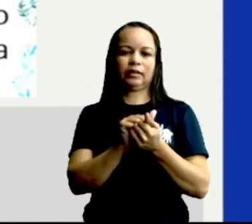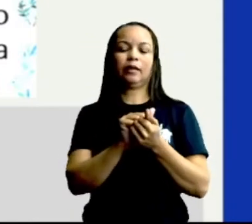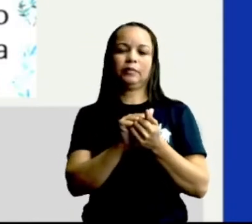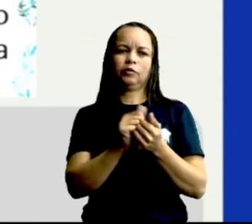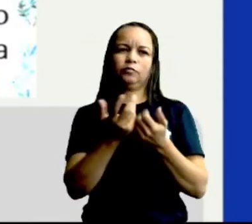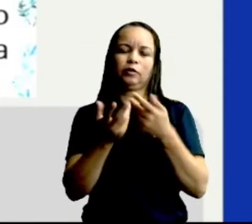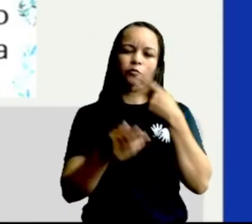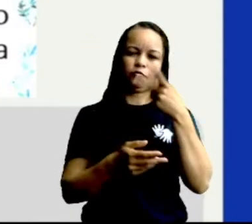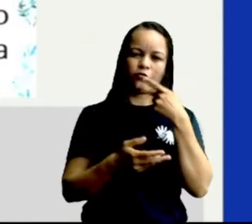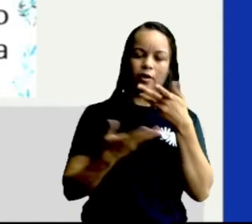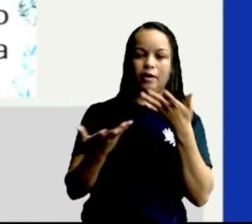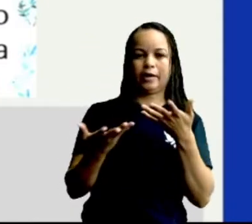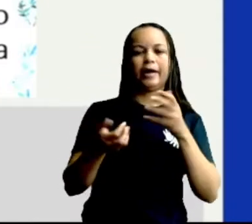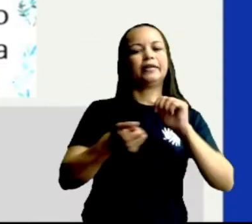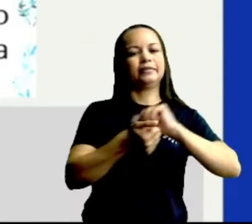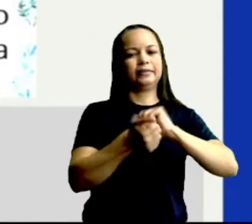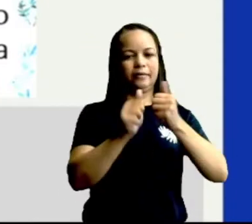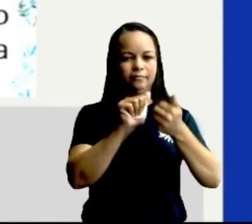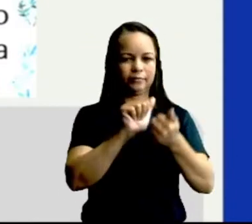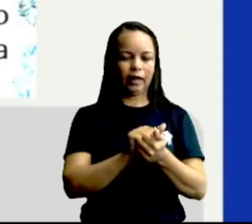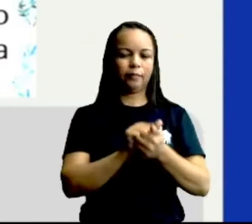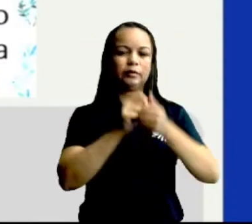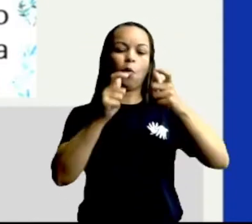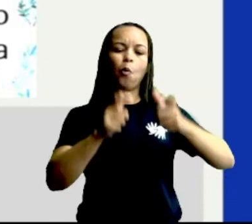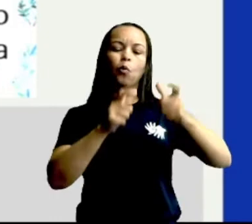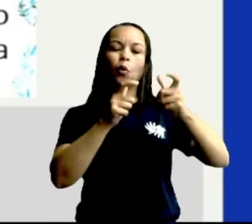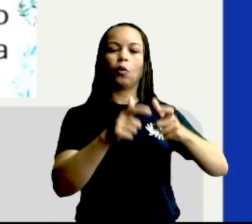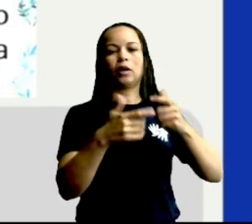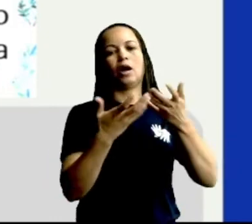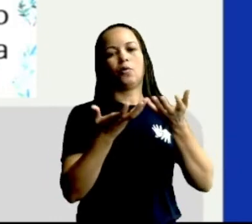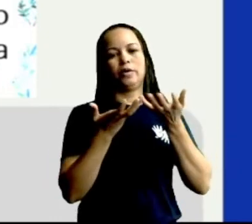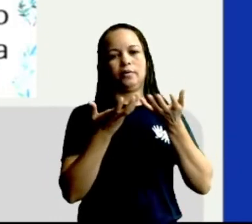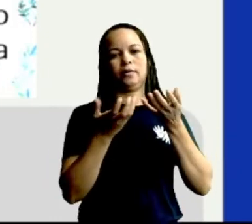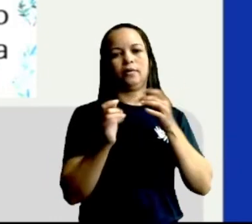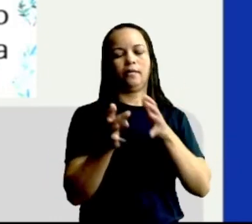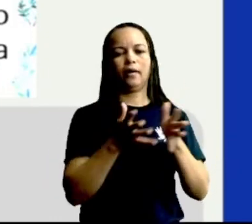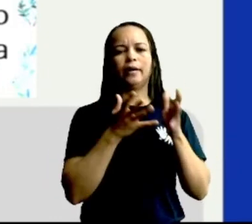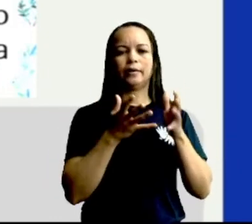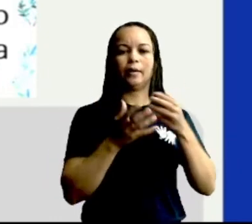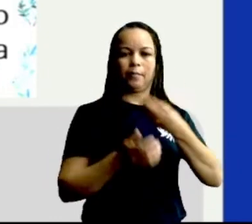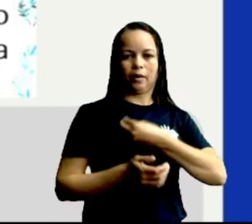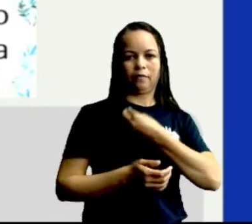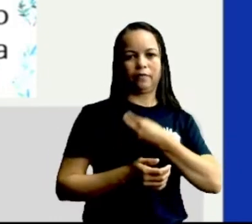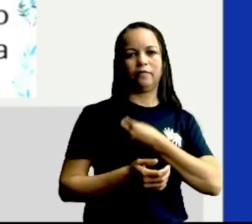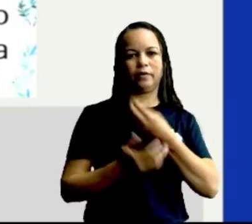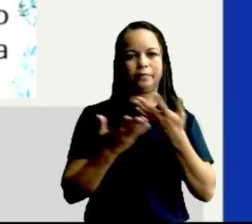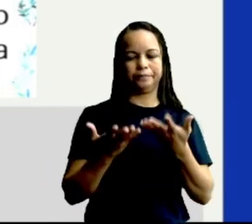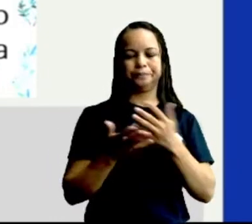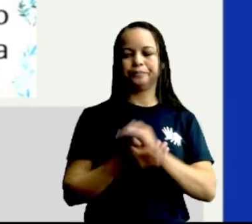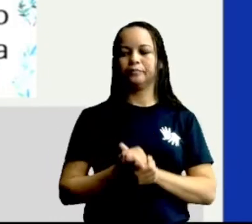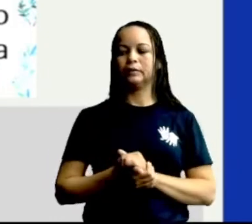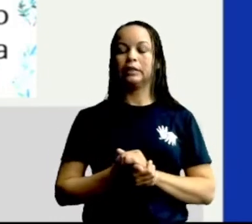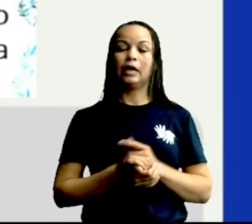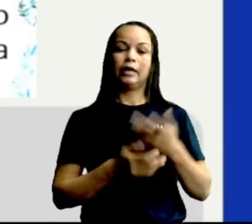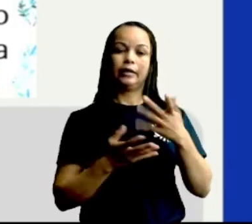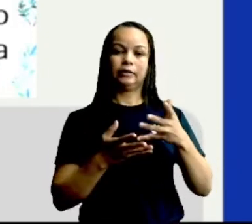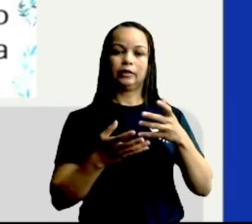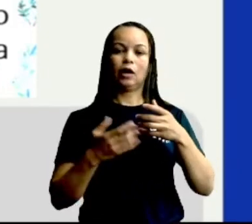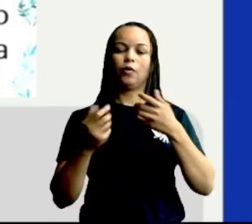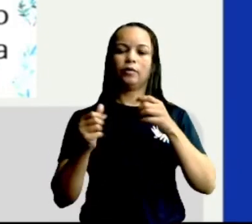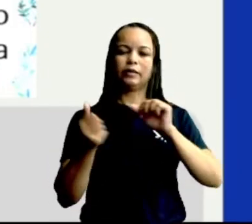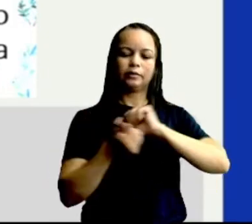É como eu falei, elas se adaptam ao ambiente em que estão para sobreviver. Então elas passaram